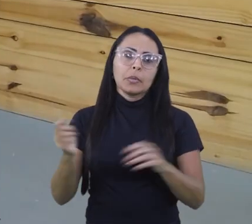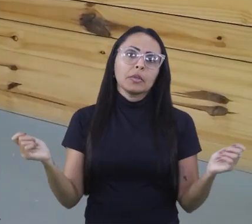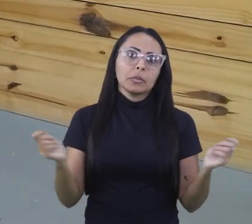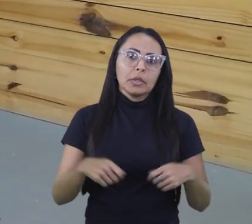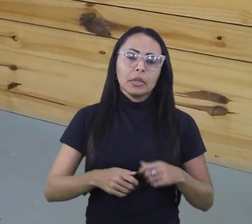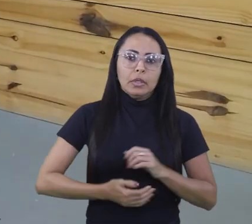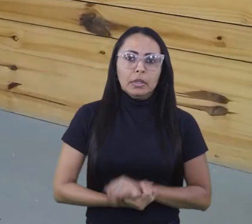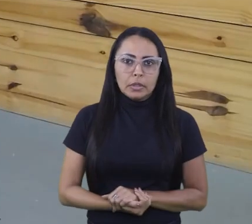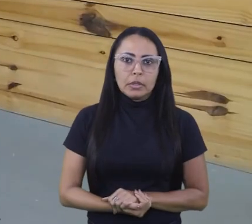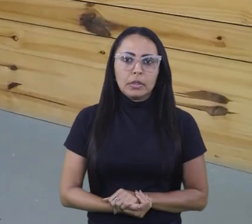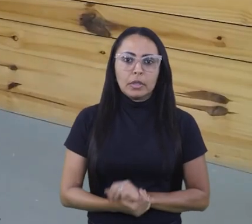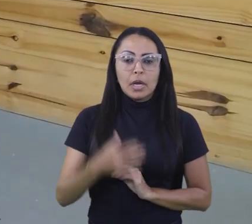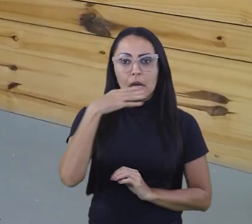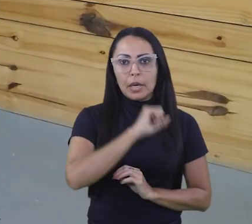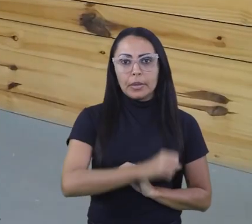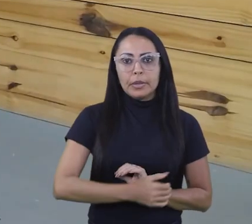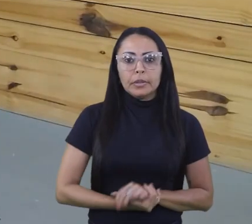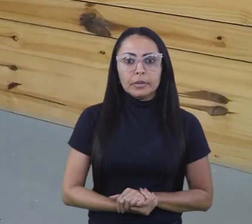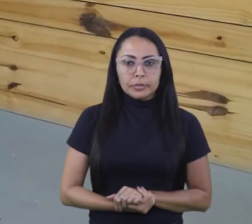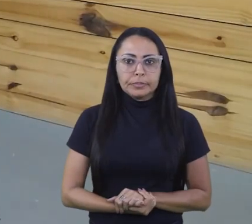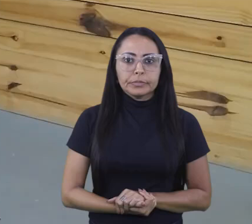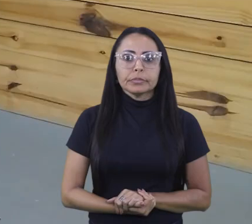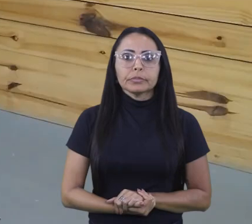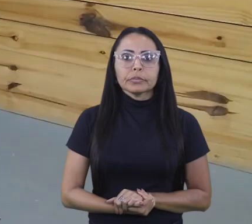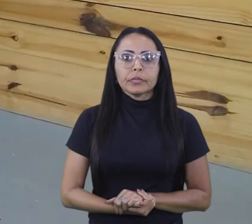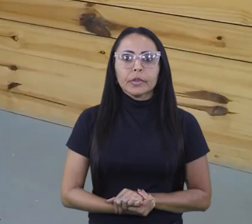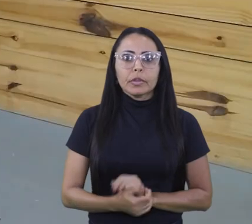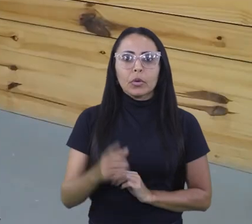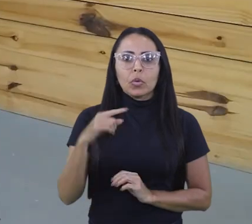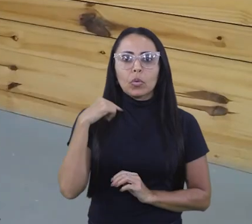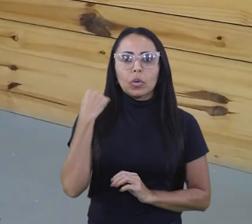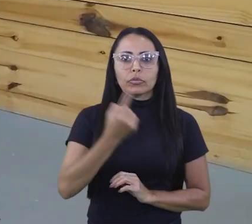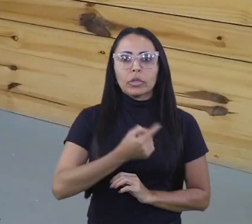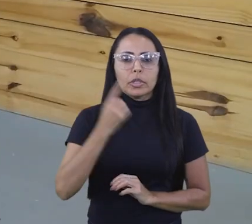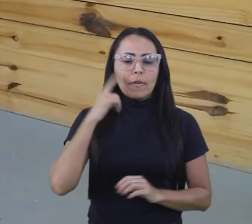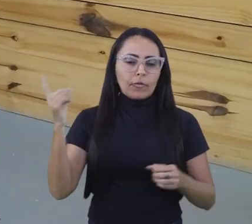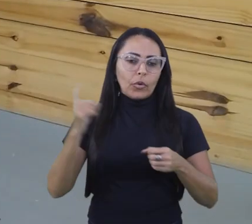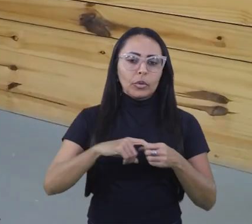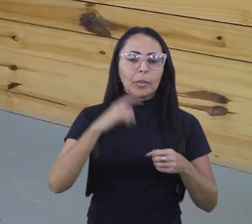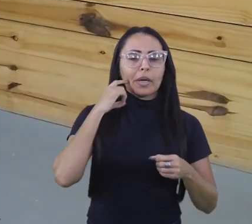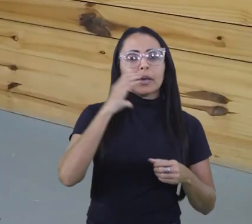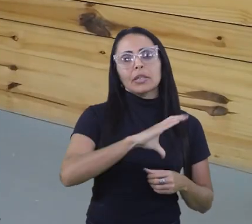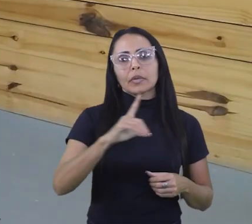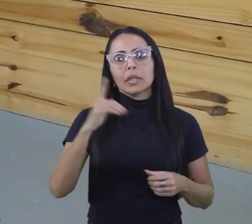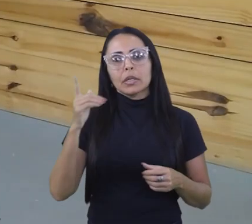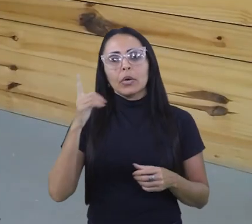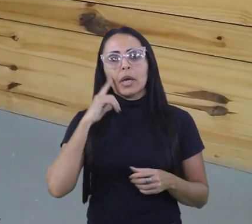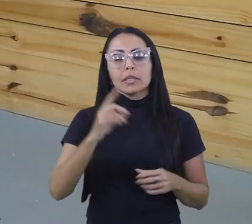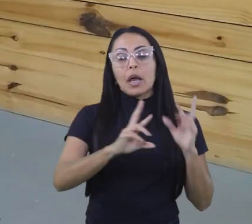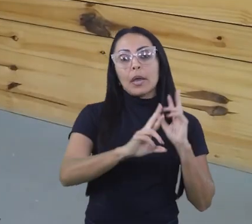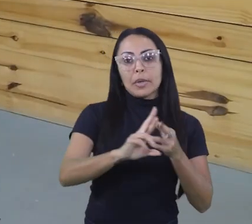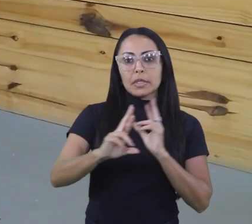possível, rapidamente. Então, gente, quando a gente, voltando um pouco para a questão da classificação, da